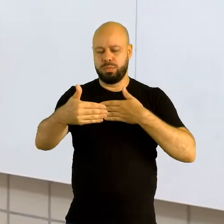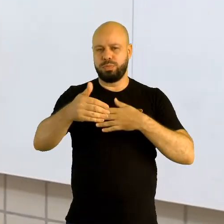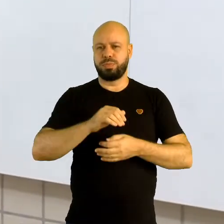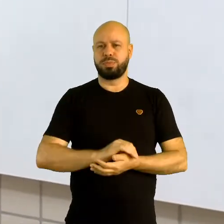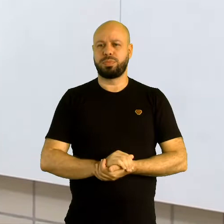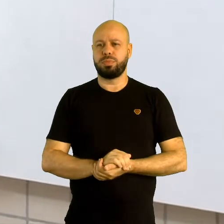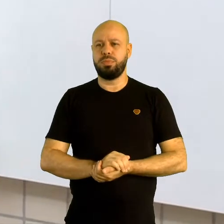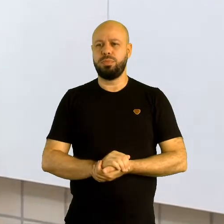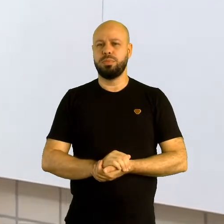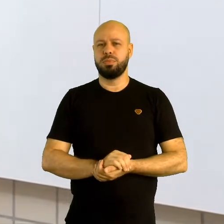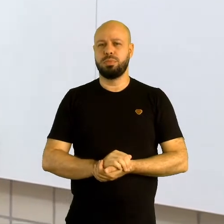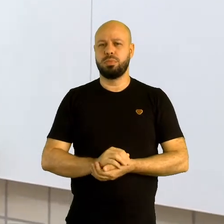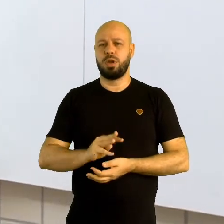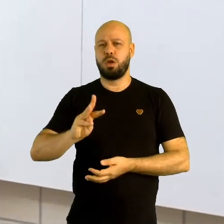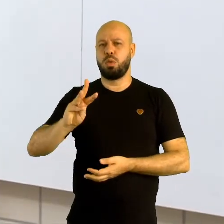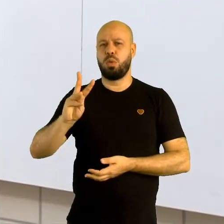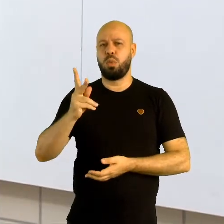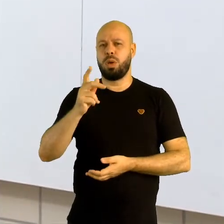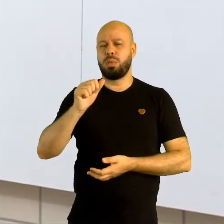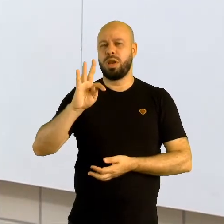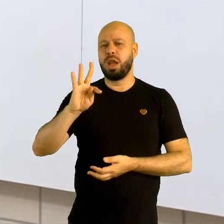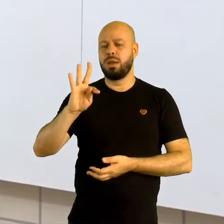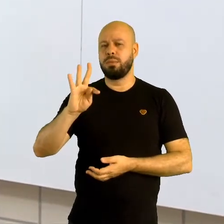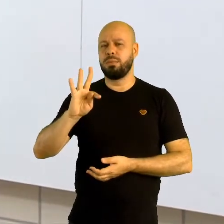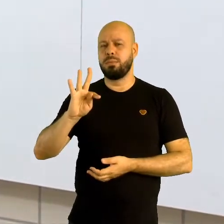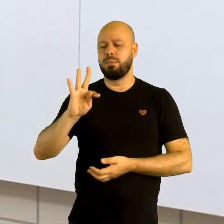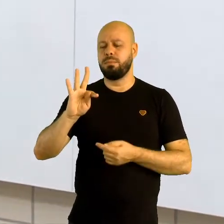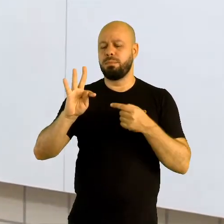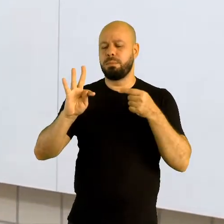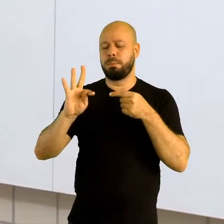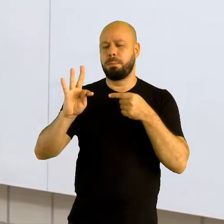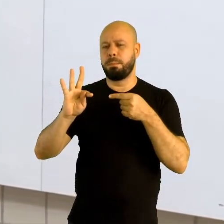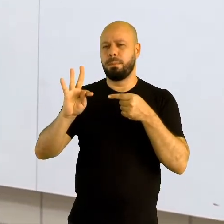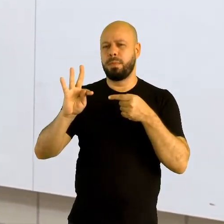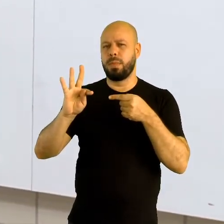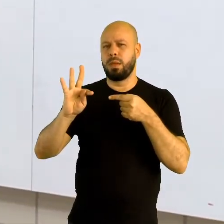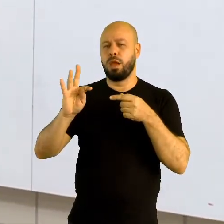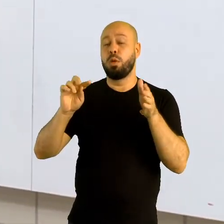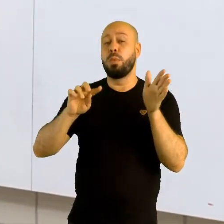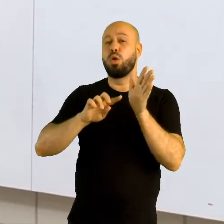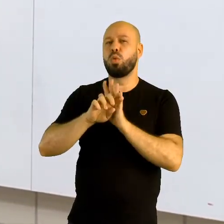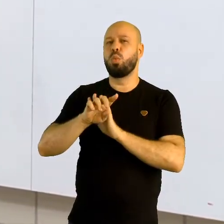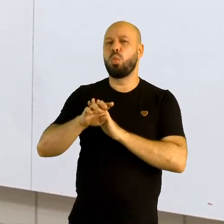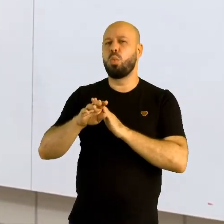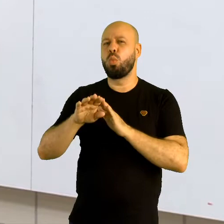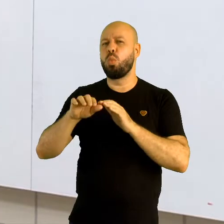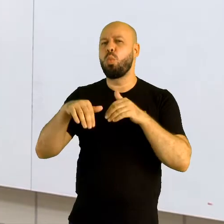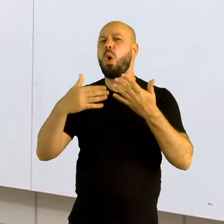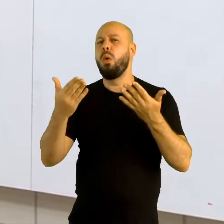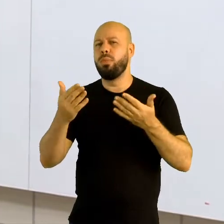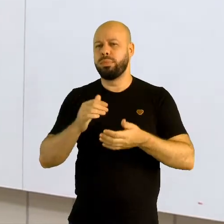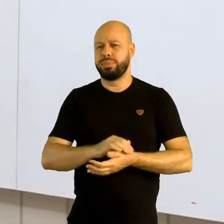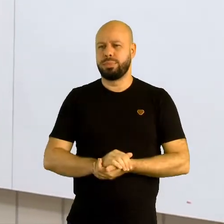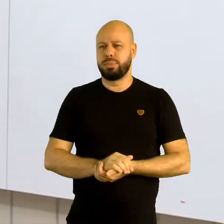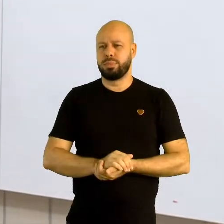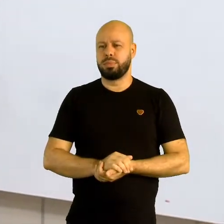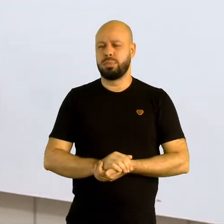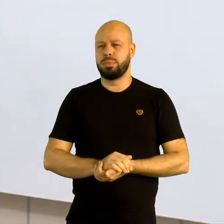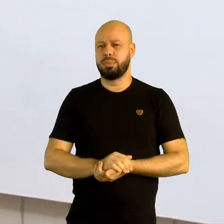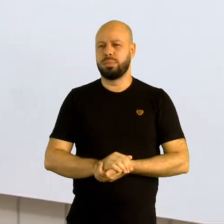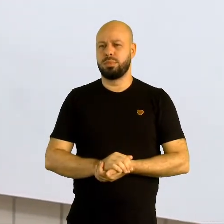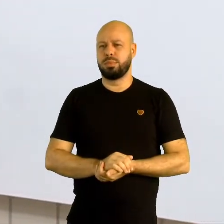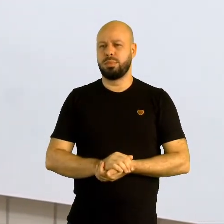So, what? Eu posso perguntar então, neste caso, qual? Vou usar qual. Então, nós